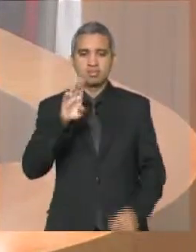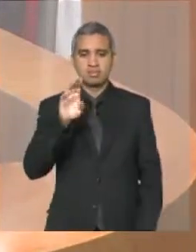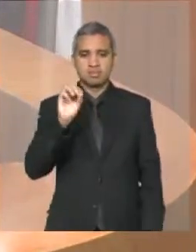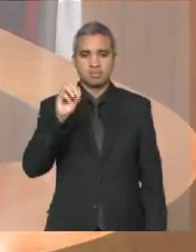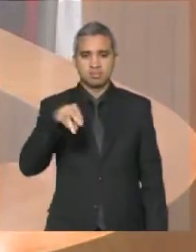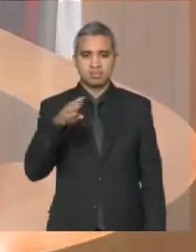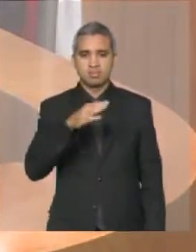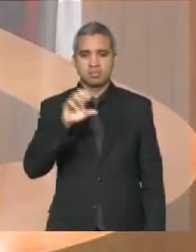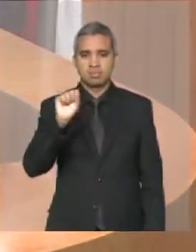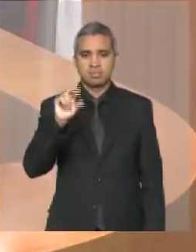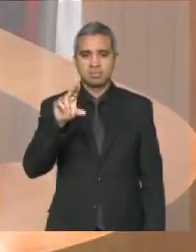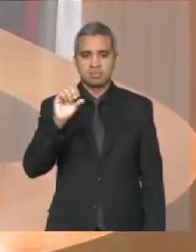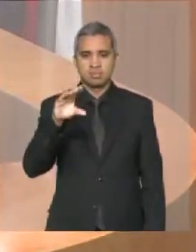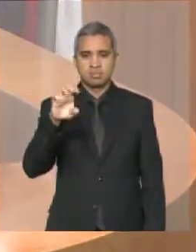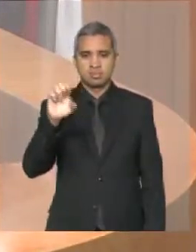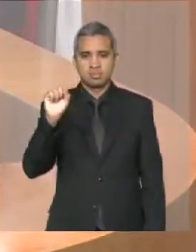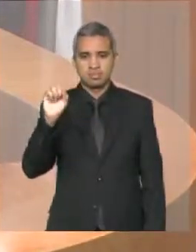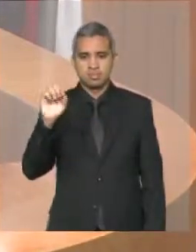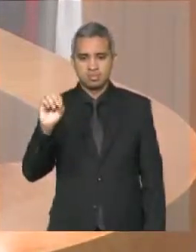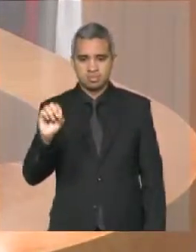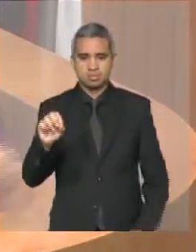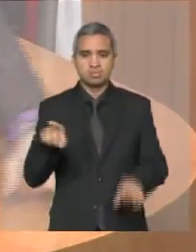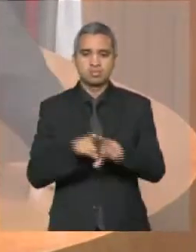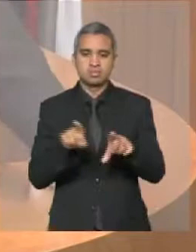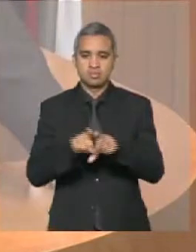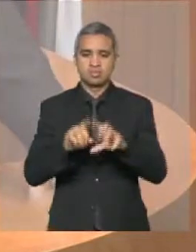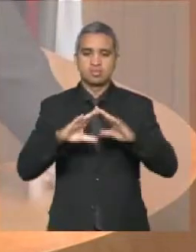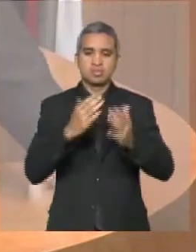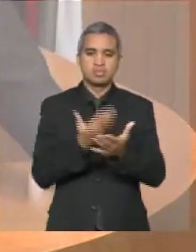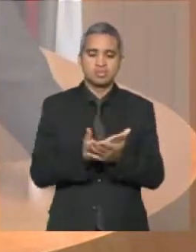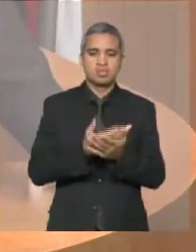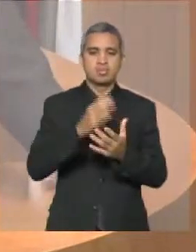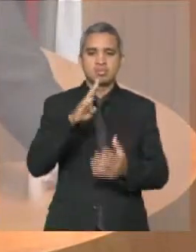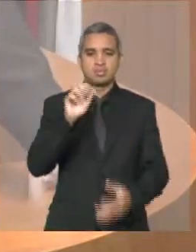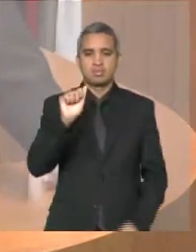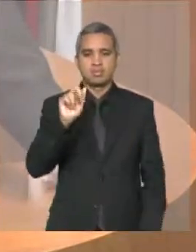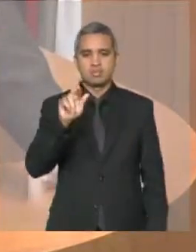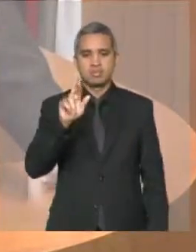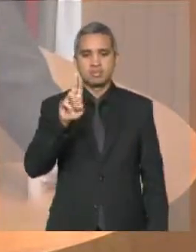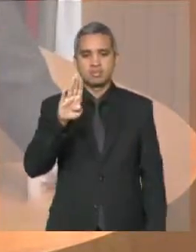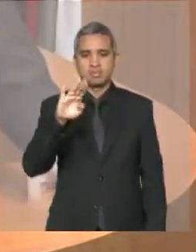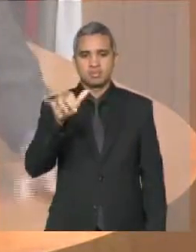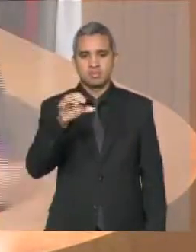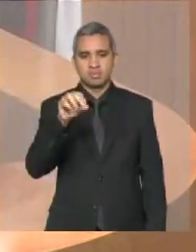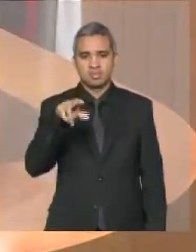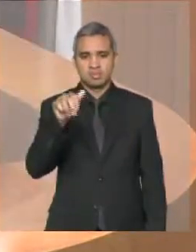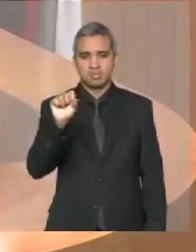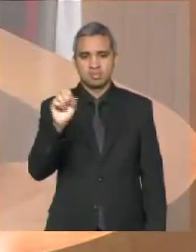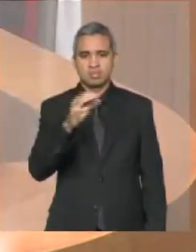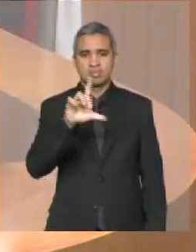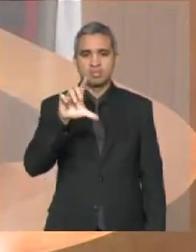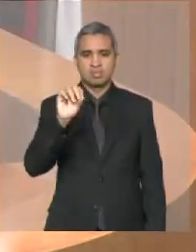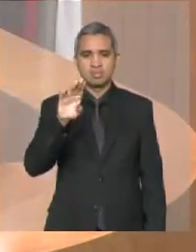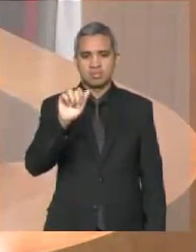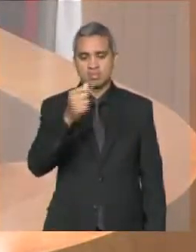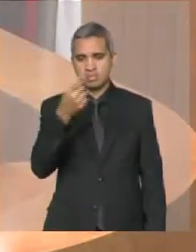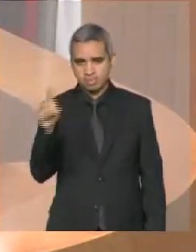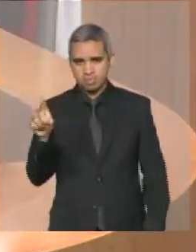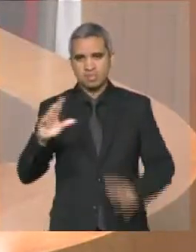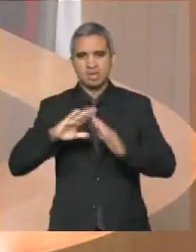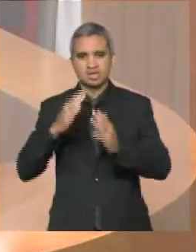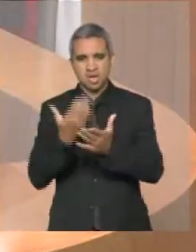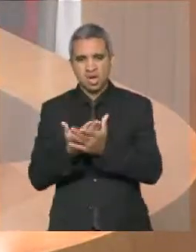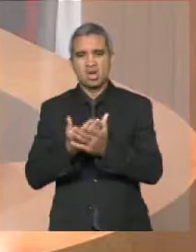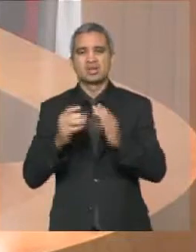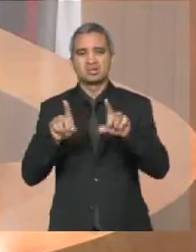escola Caique, que é a escola Bajonas Lobão, também no Bom Sucesso, uma escola que está em situação crítica e há